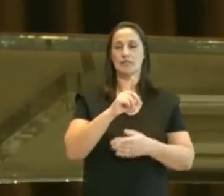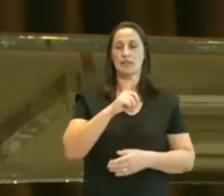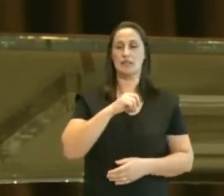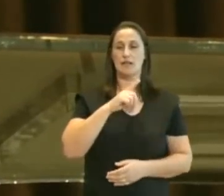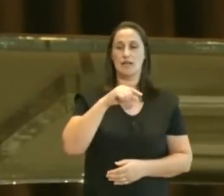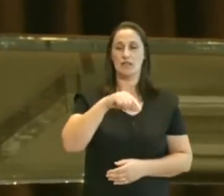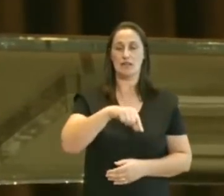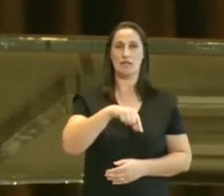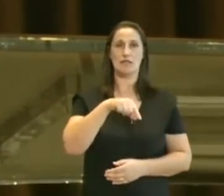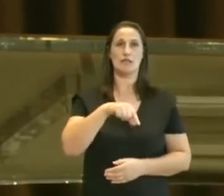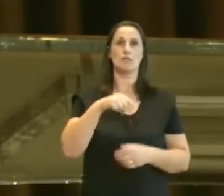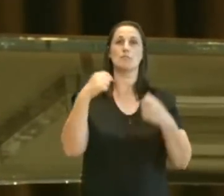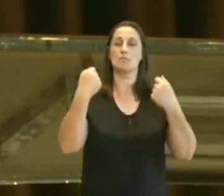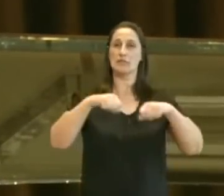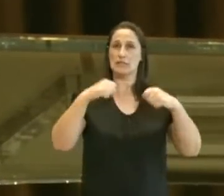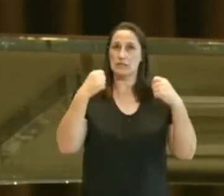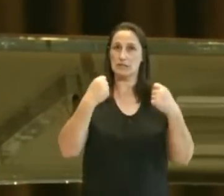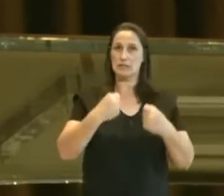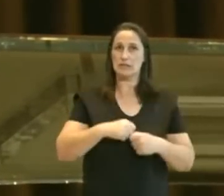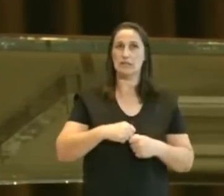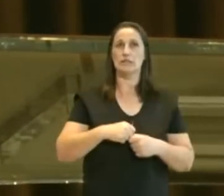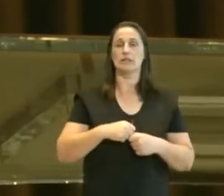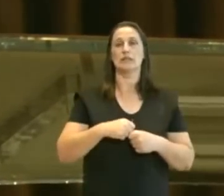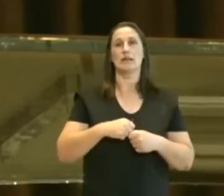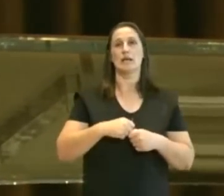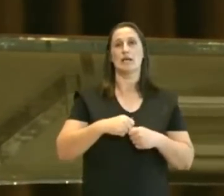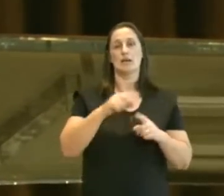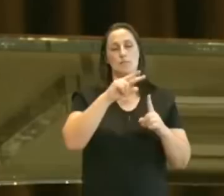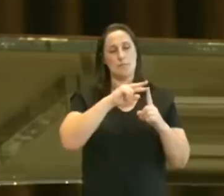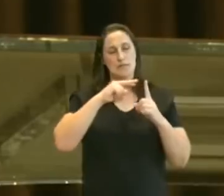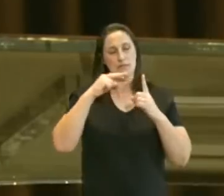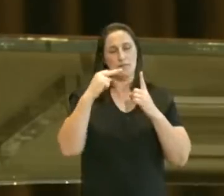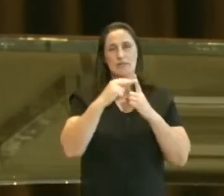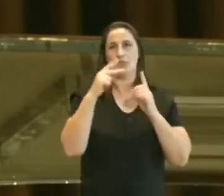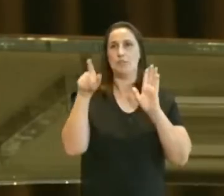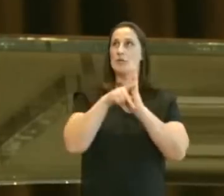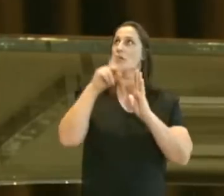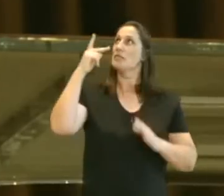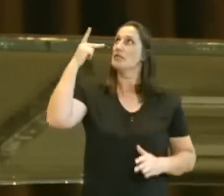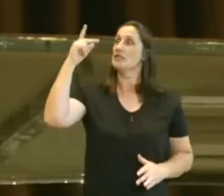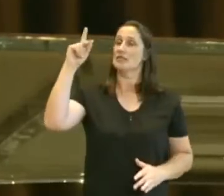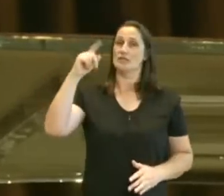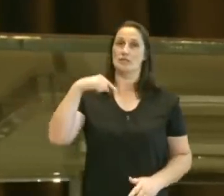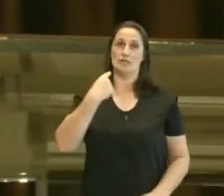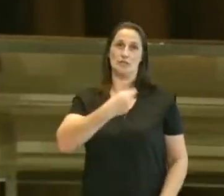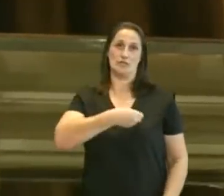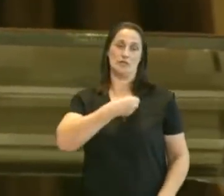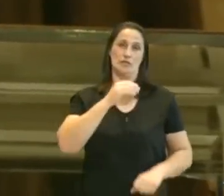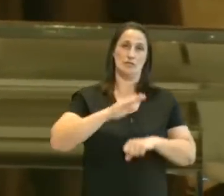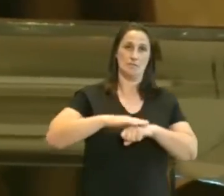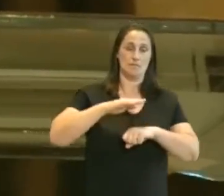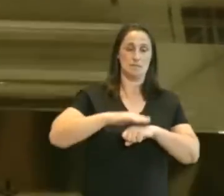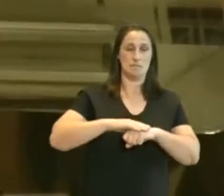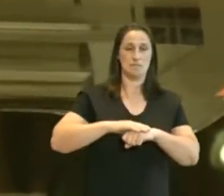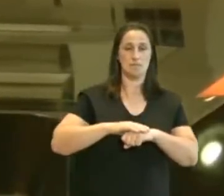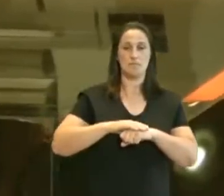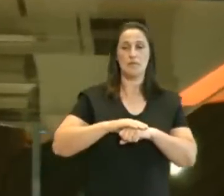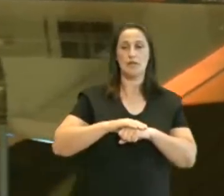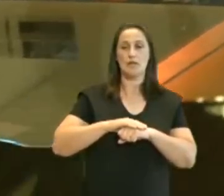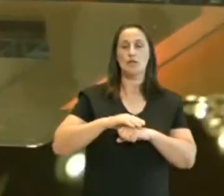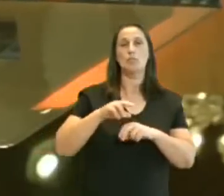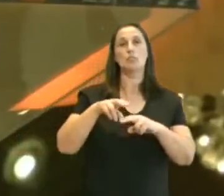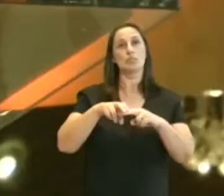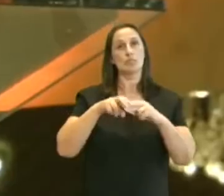ser relida à luz do que Deus está fazendo na nossa vida. E por isso Jesus vai